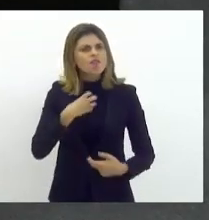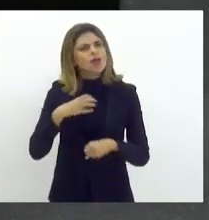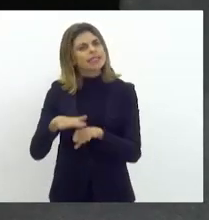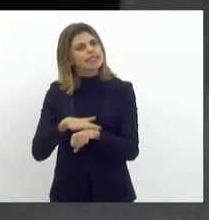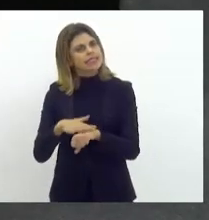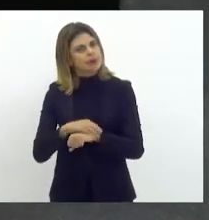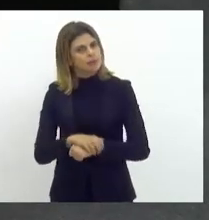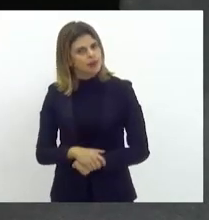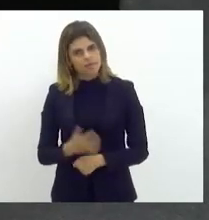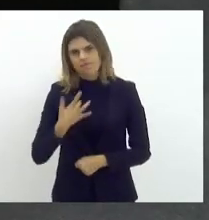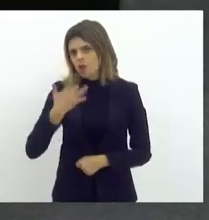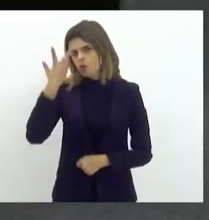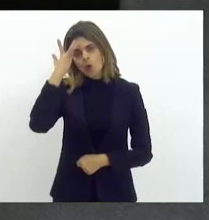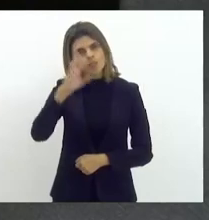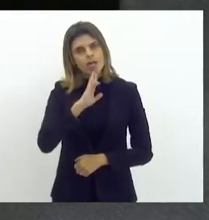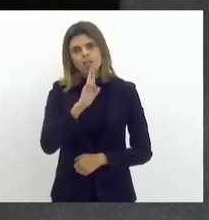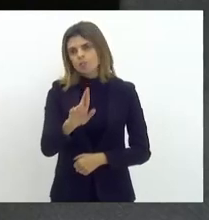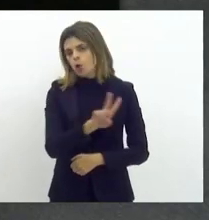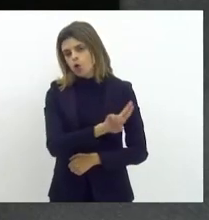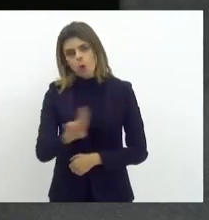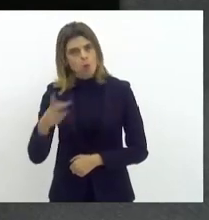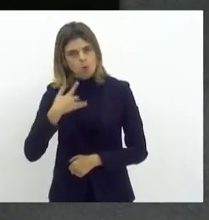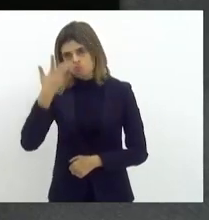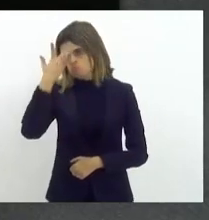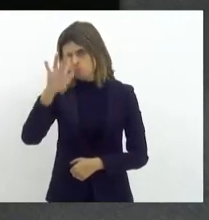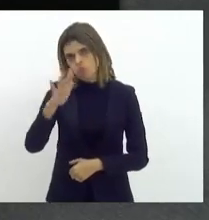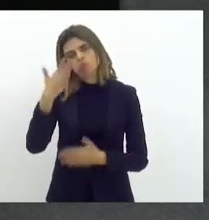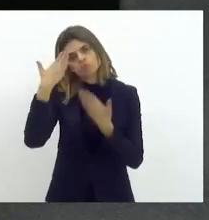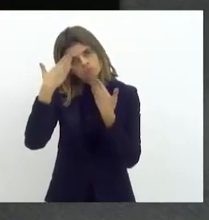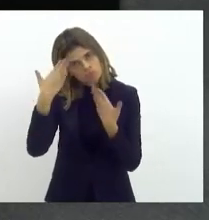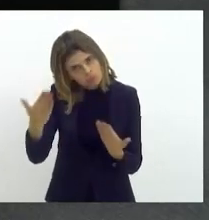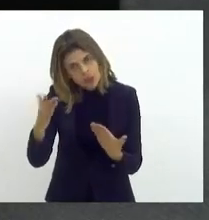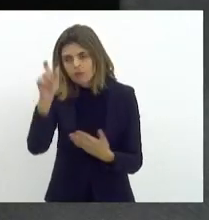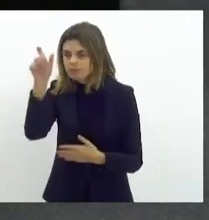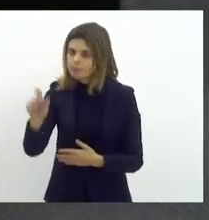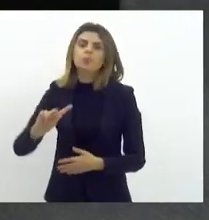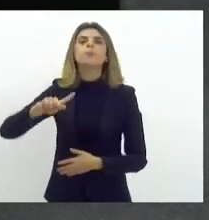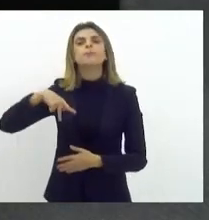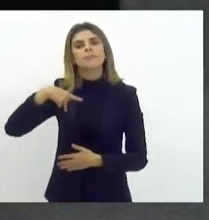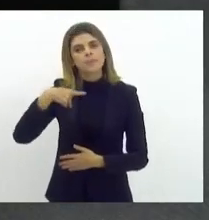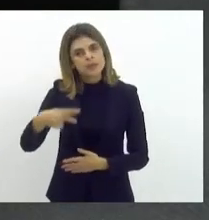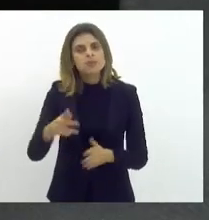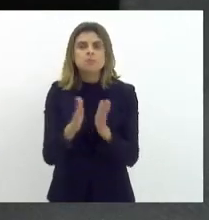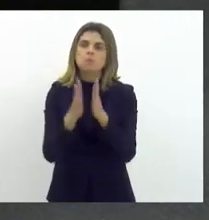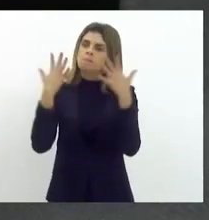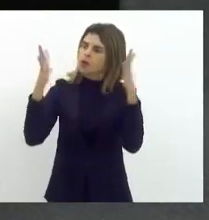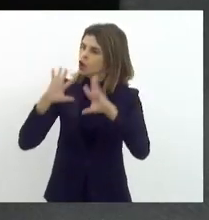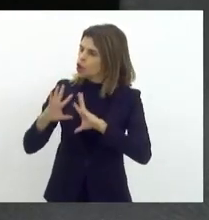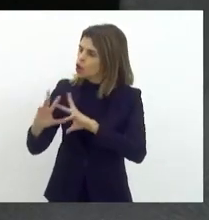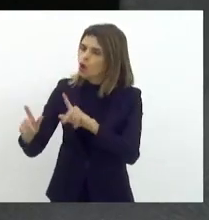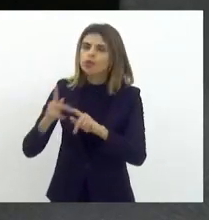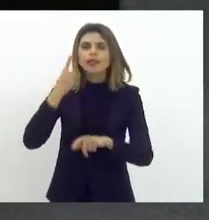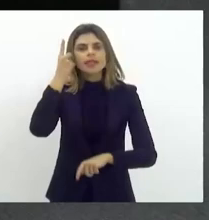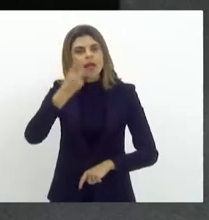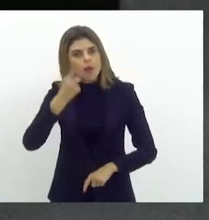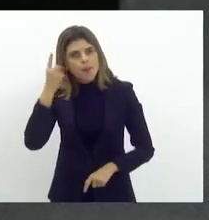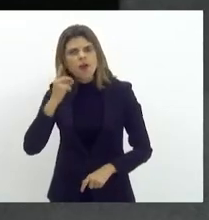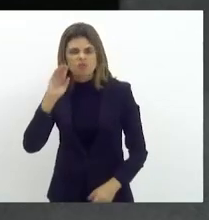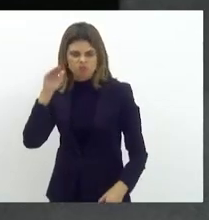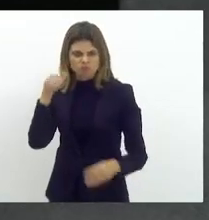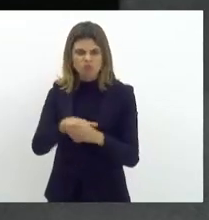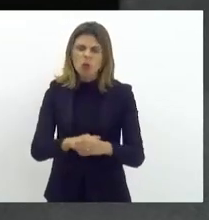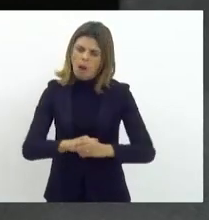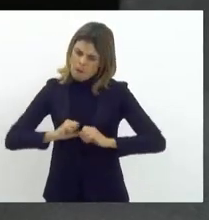eu não sei qual é o nome disso então muito obrigada a senhora presidenta e parabéns a todos os deputados e deputados que foram